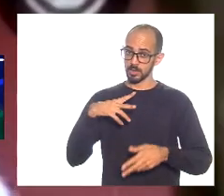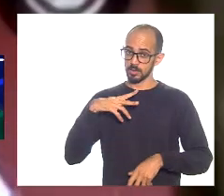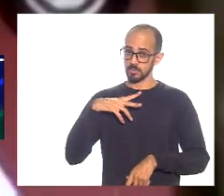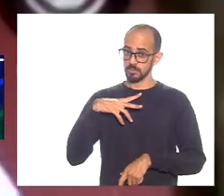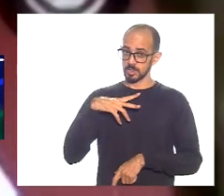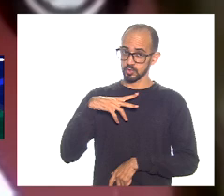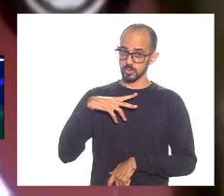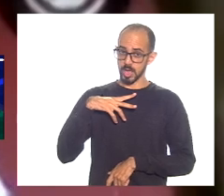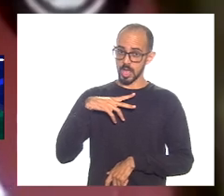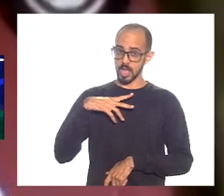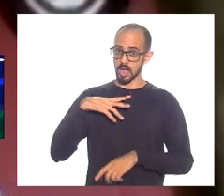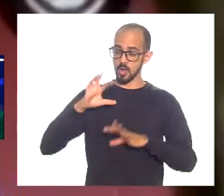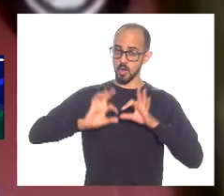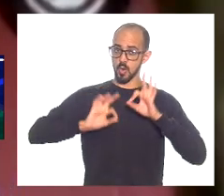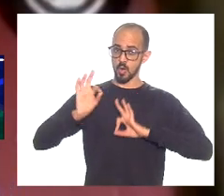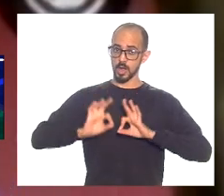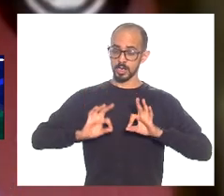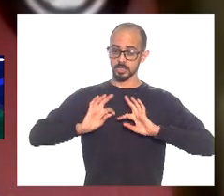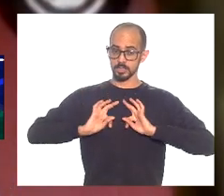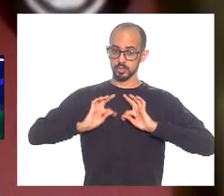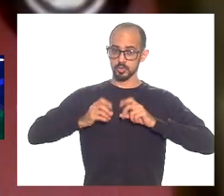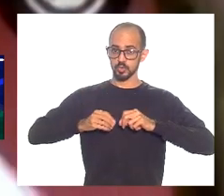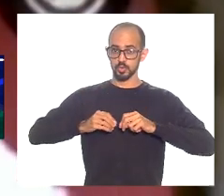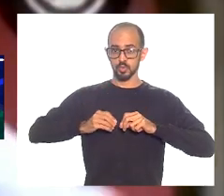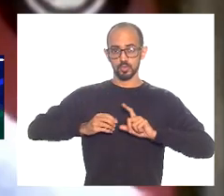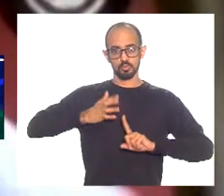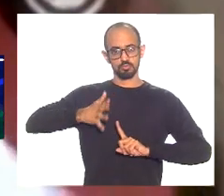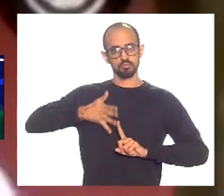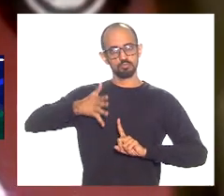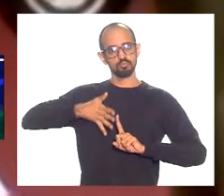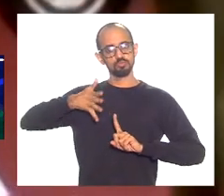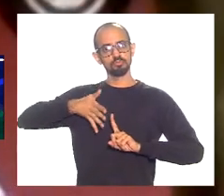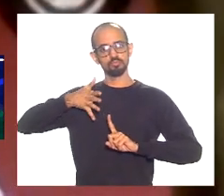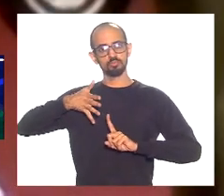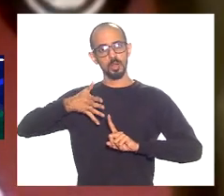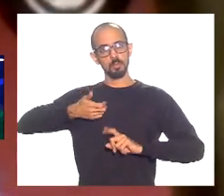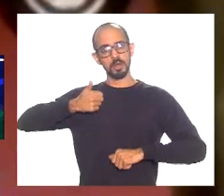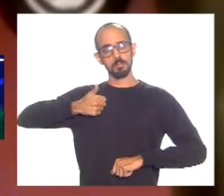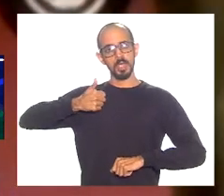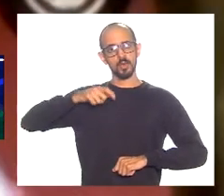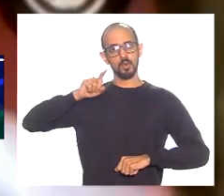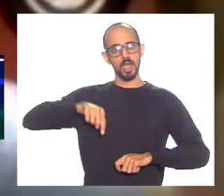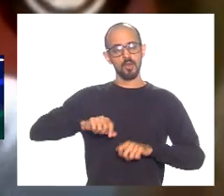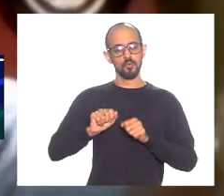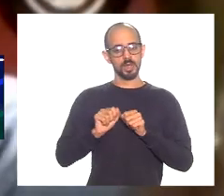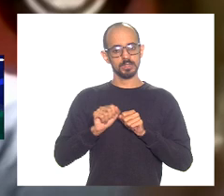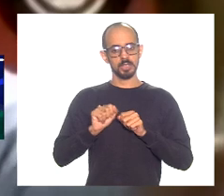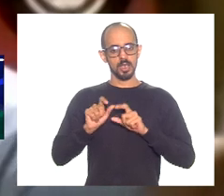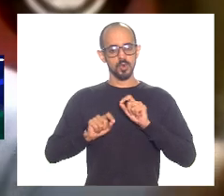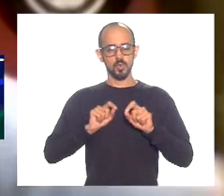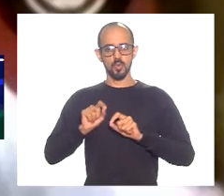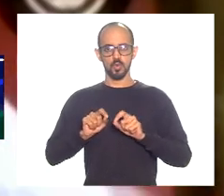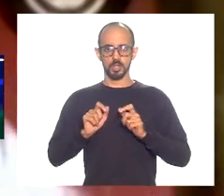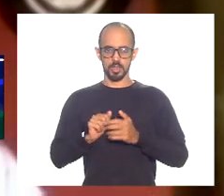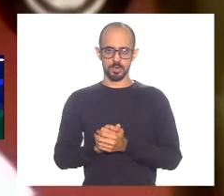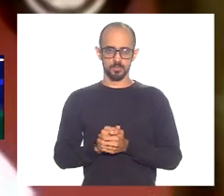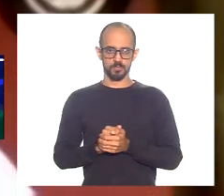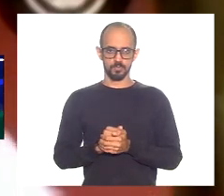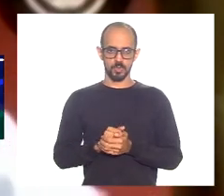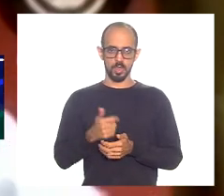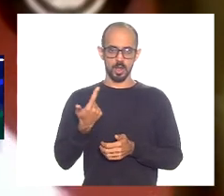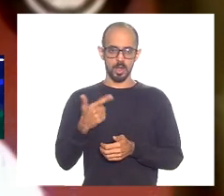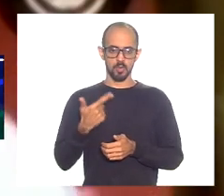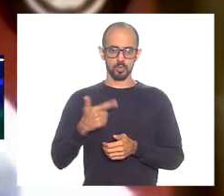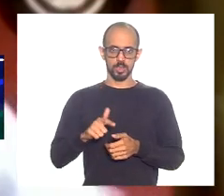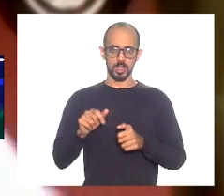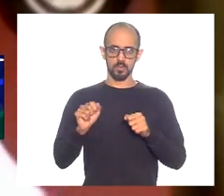organiza-se toda uma orquestração. Primeira coisa que se faz é não tratar